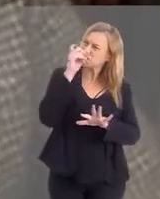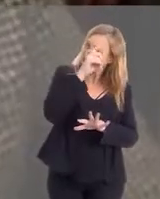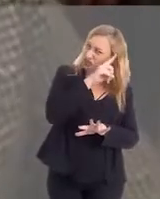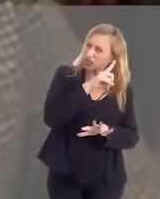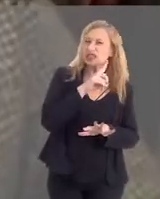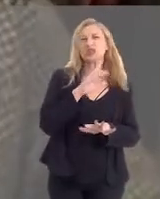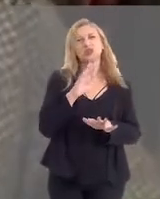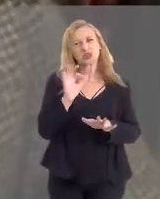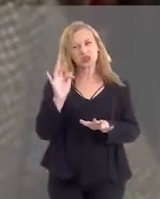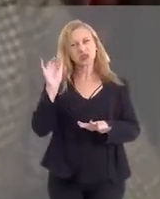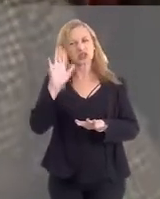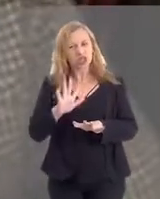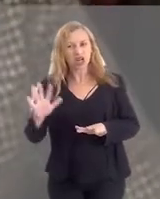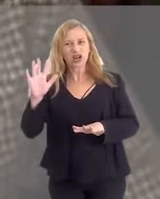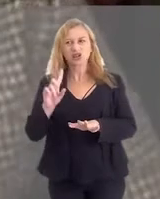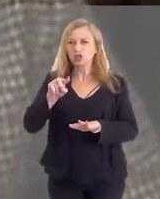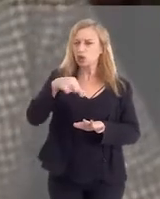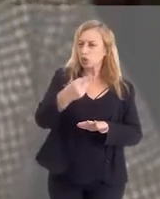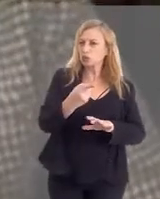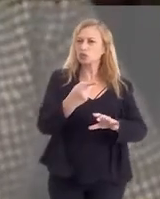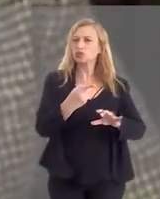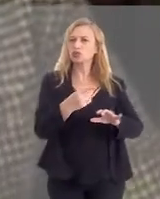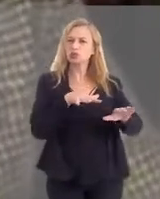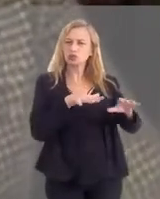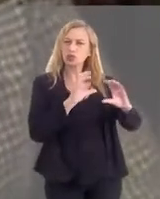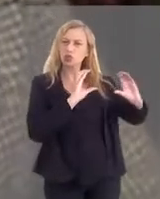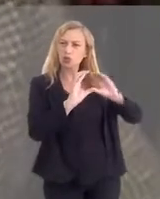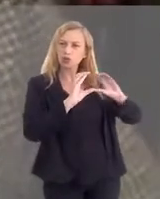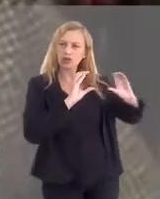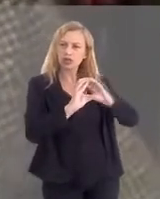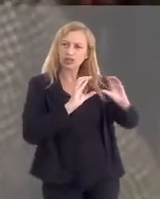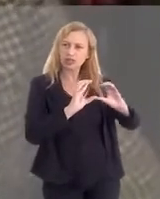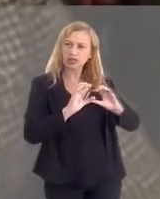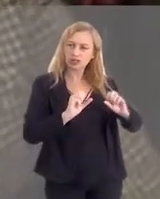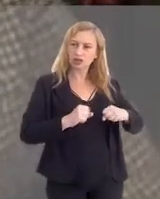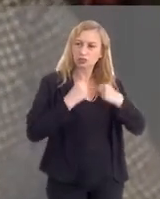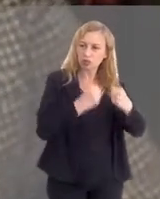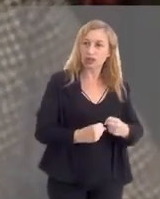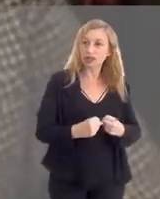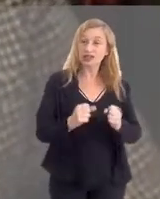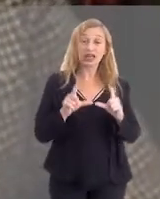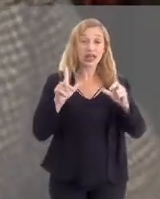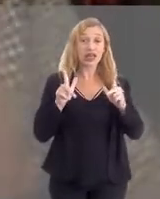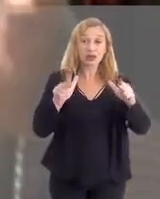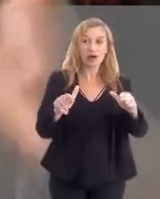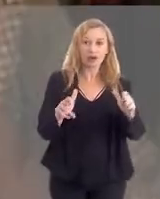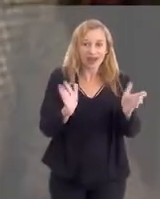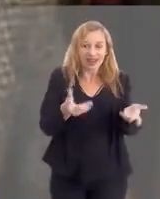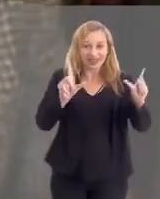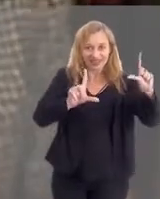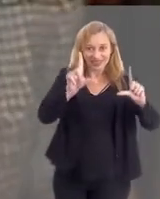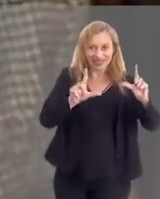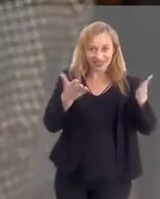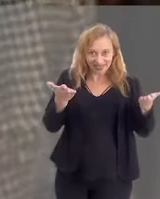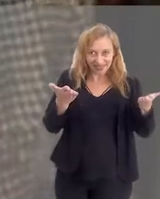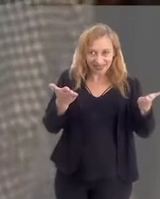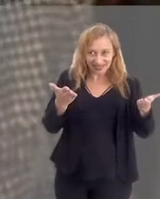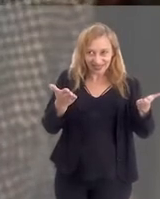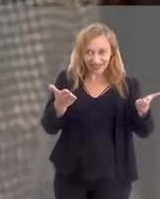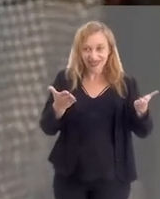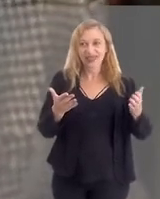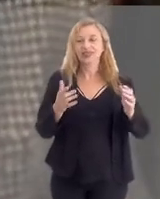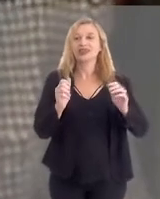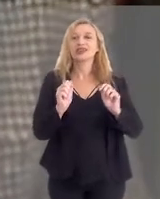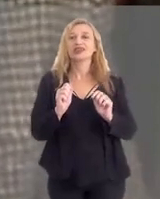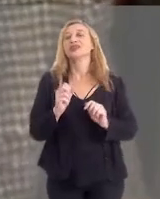desserviço, geralmente, existem outros movimentos de comunicação que são extremamente potentes, como esse aqui, né, que